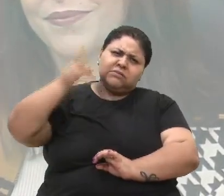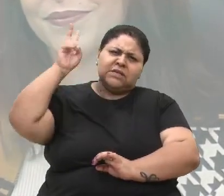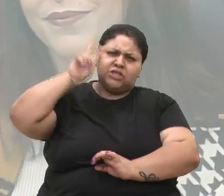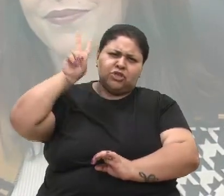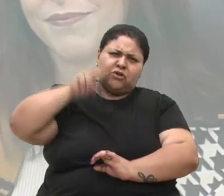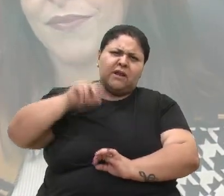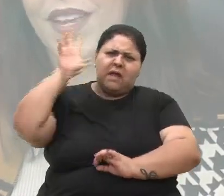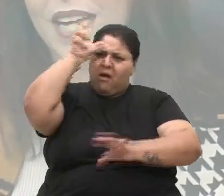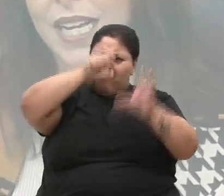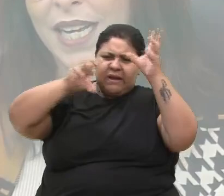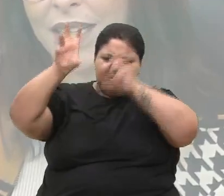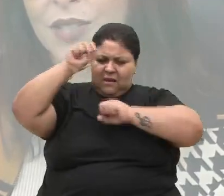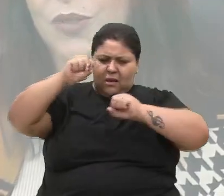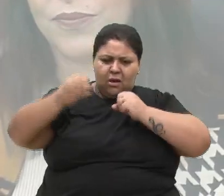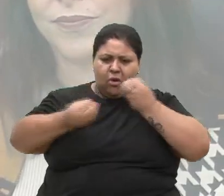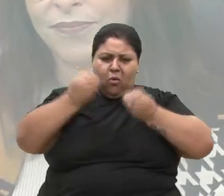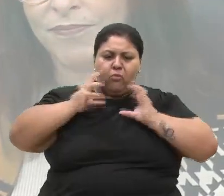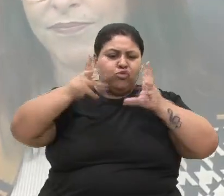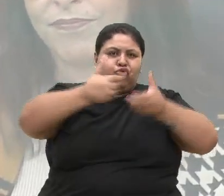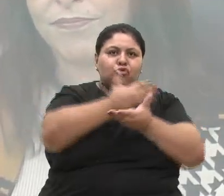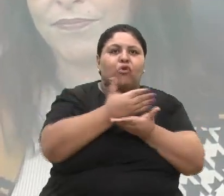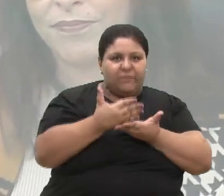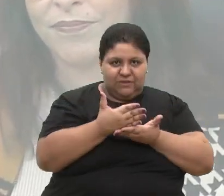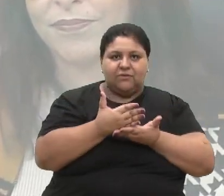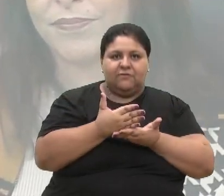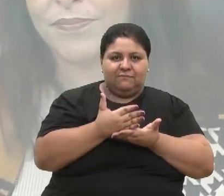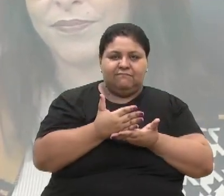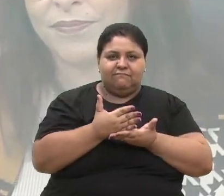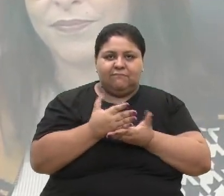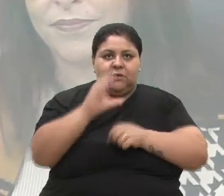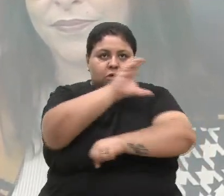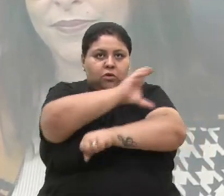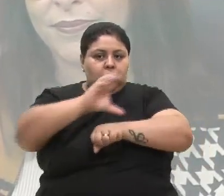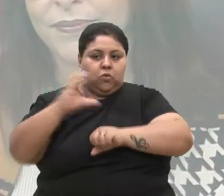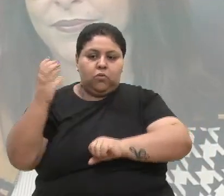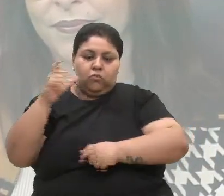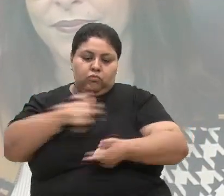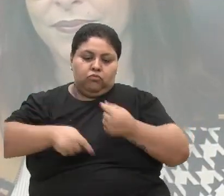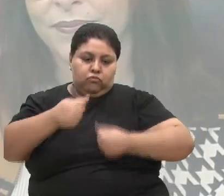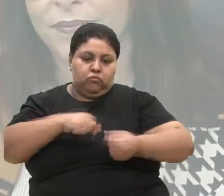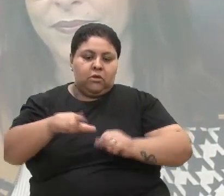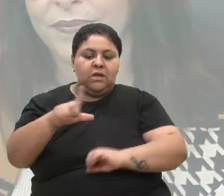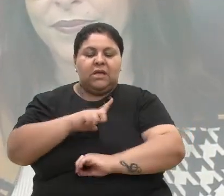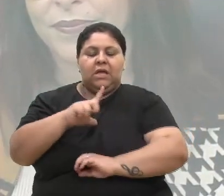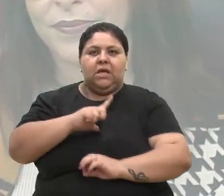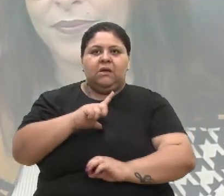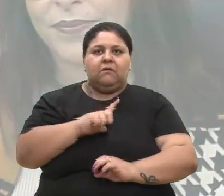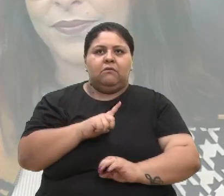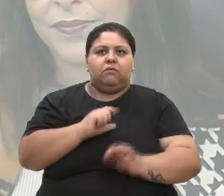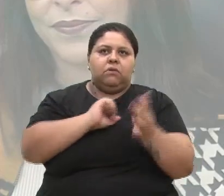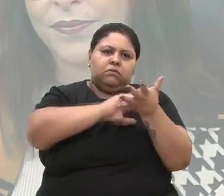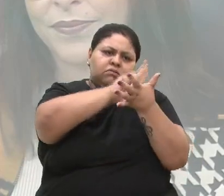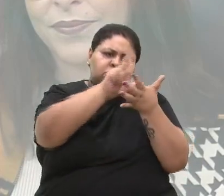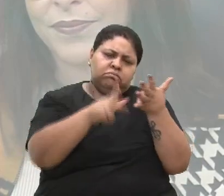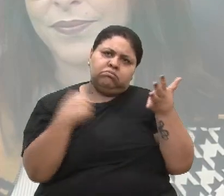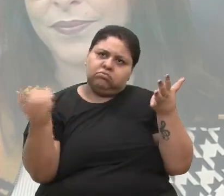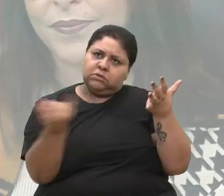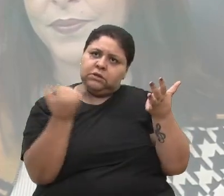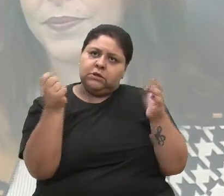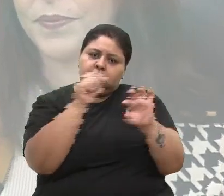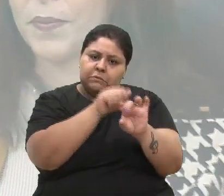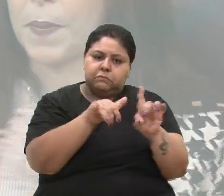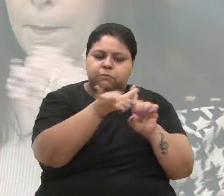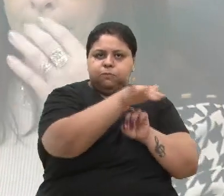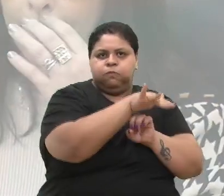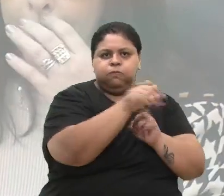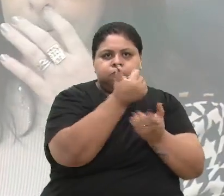de onde veio para saber onde a gente quer ir. E o curso de Ciências Econômicas tem várias funções importantíssimas na sociedade,